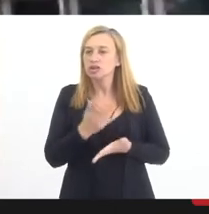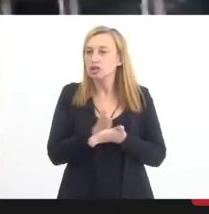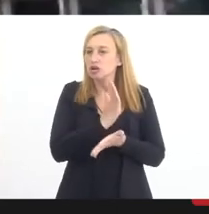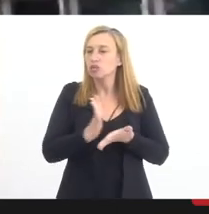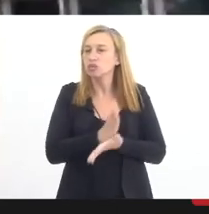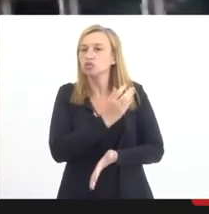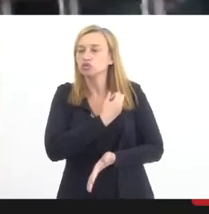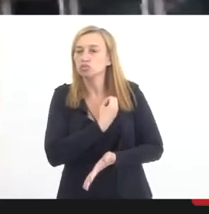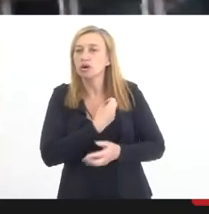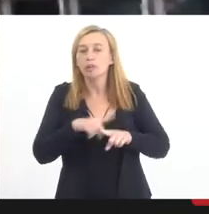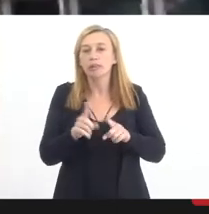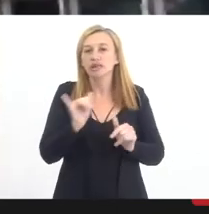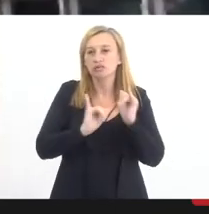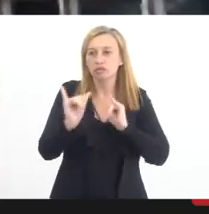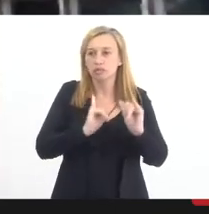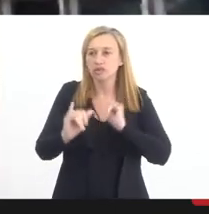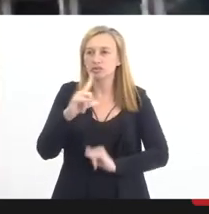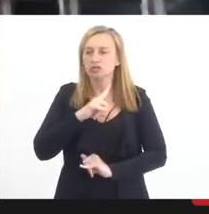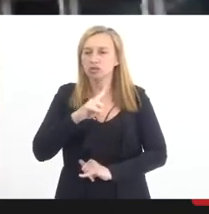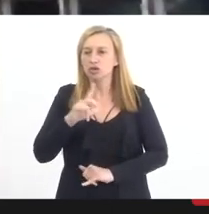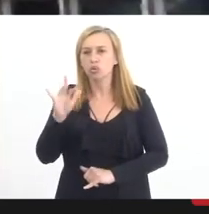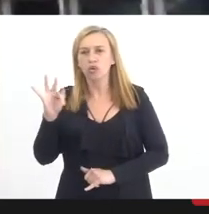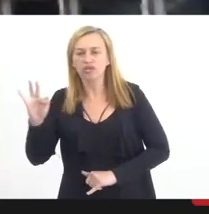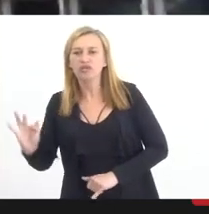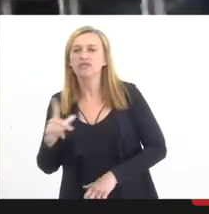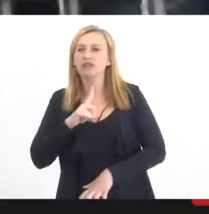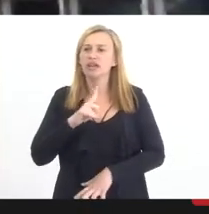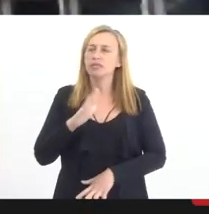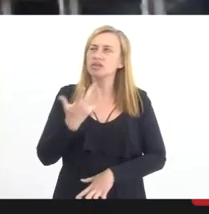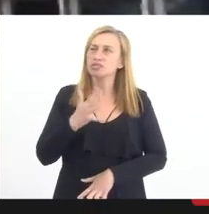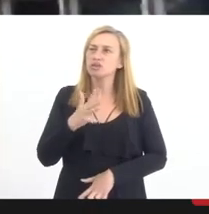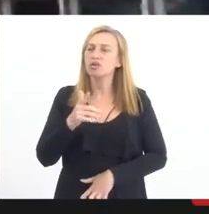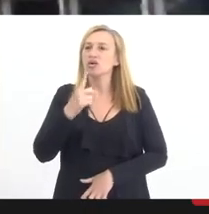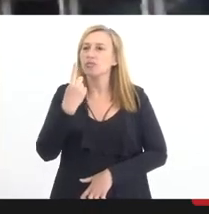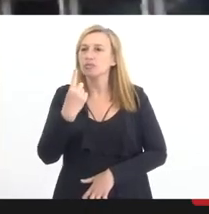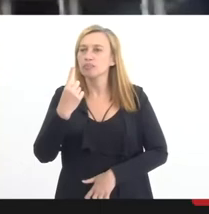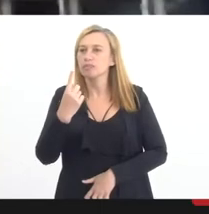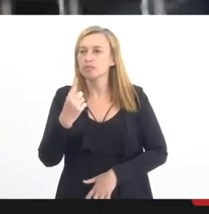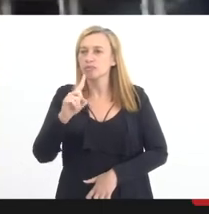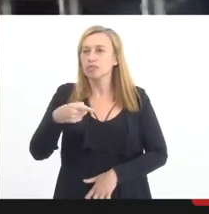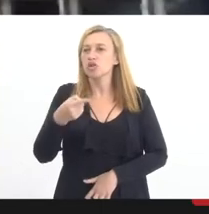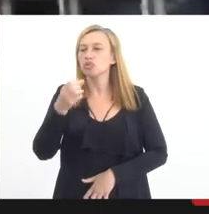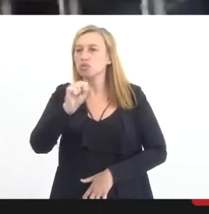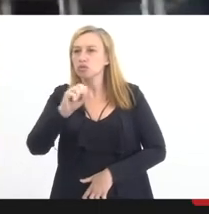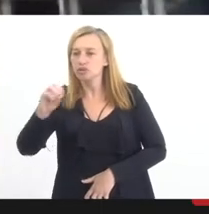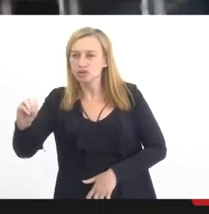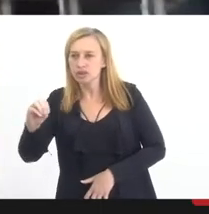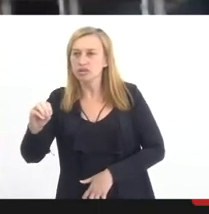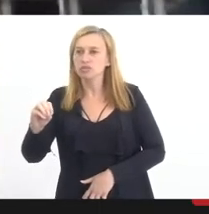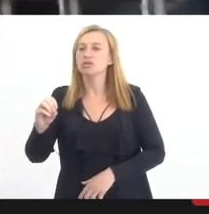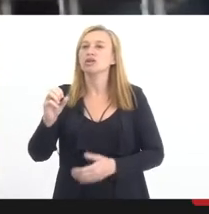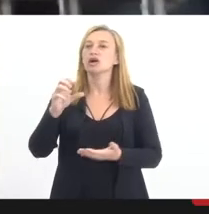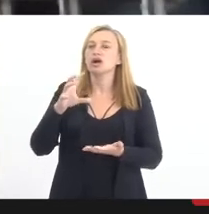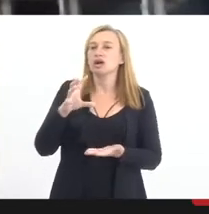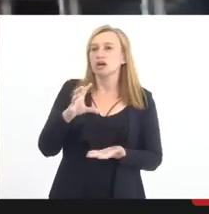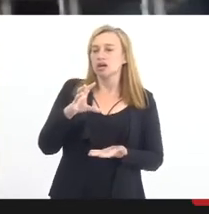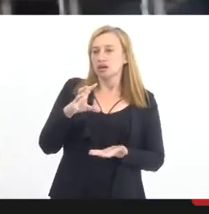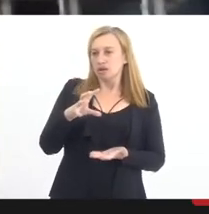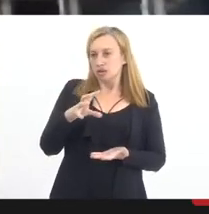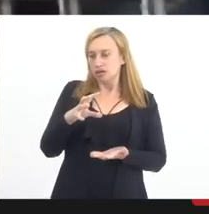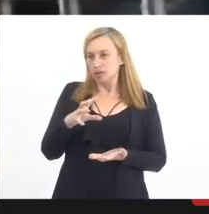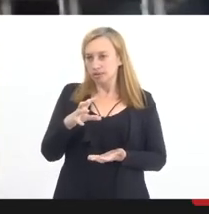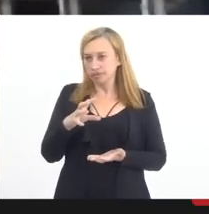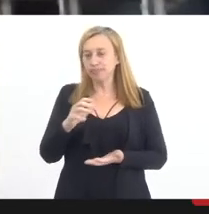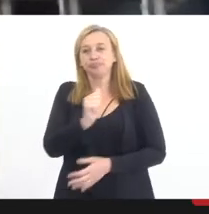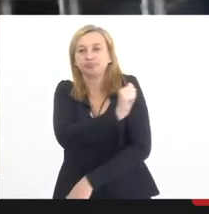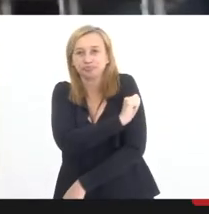Mas a informação que eu tenho é que a UENF tem aproximadamente 1.800 alunos matriculados na graduação.